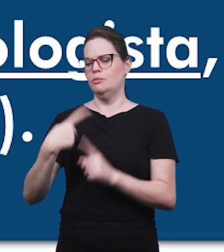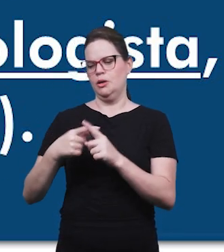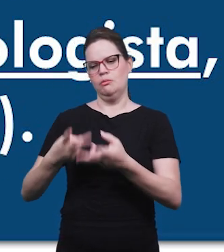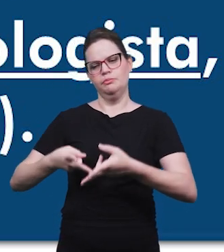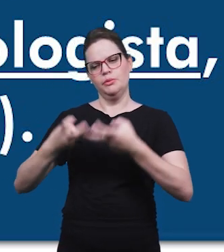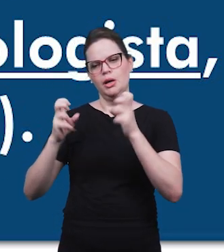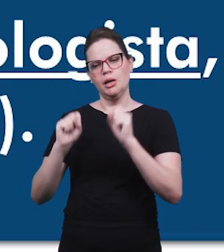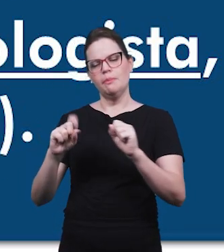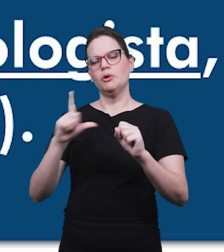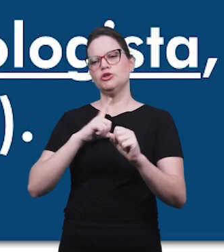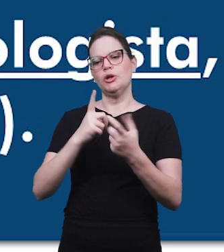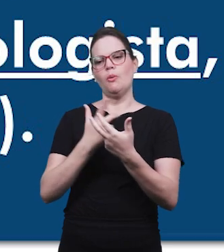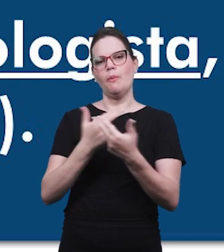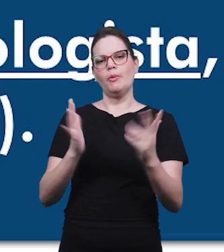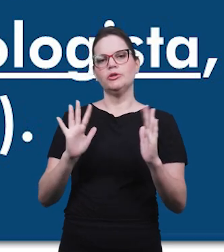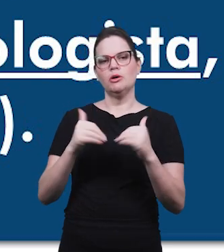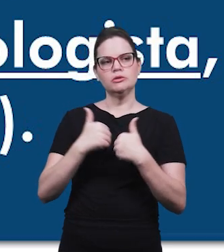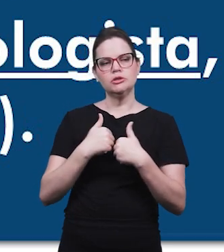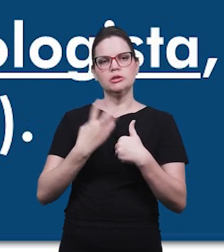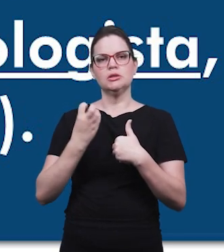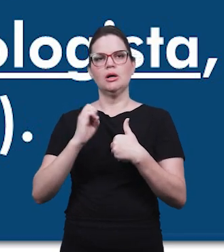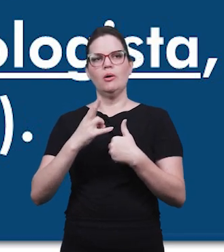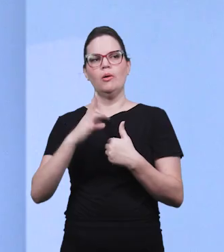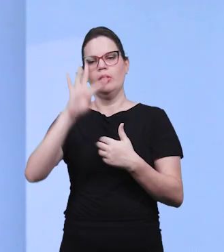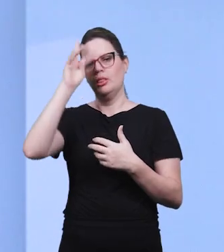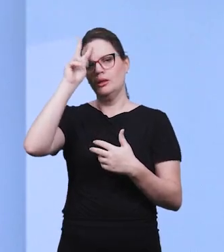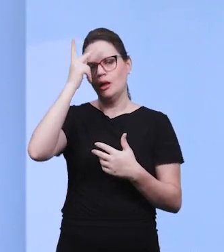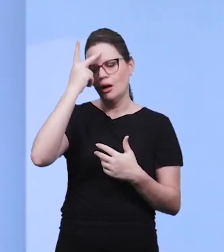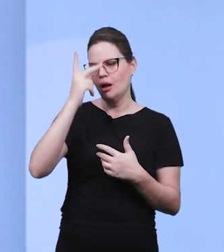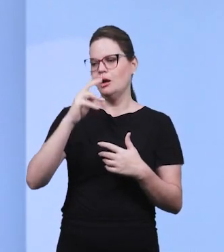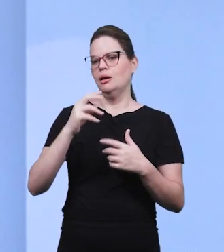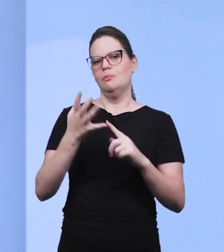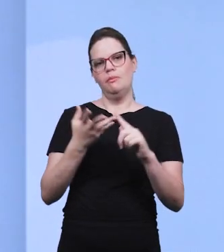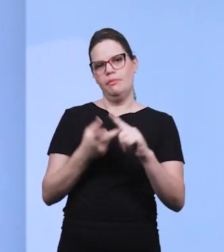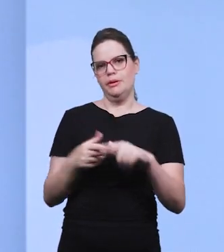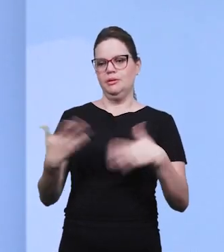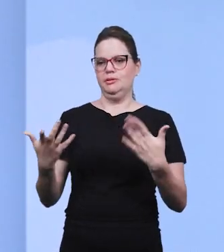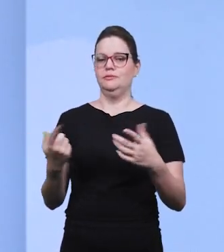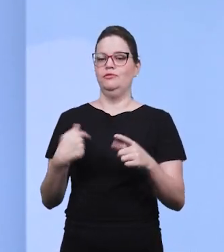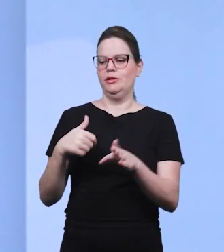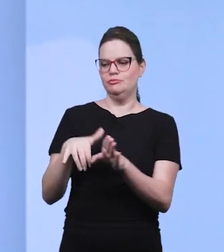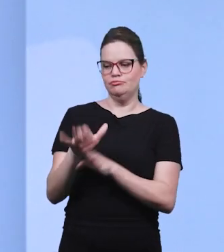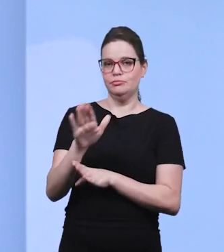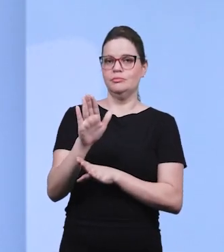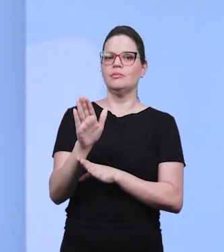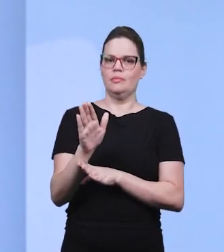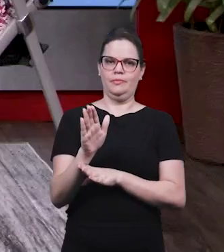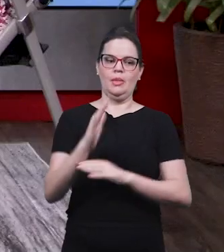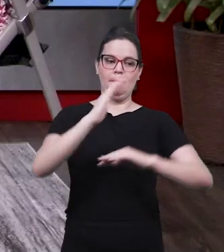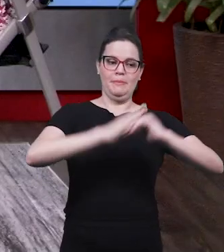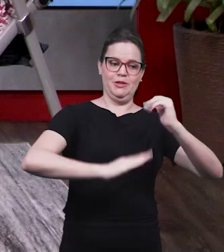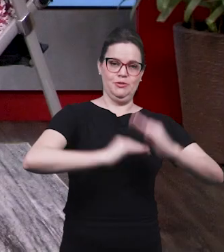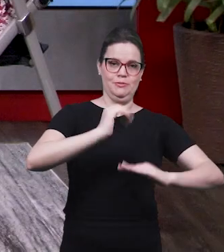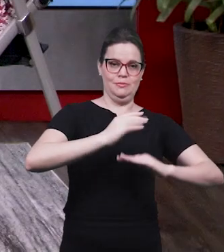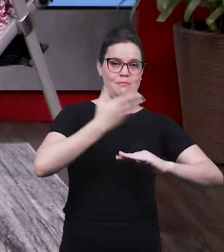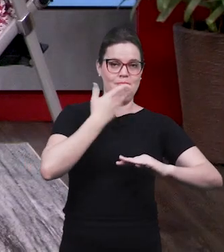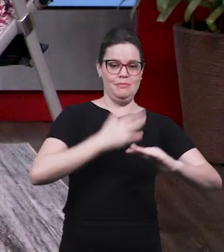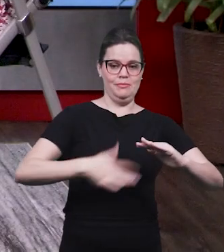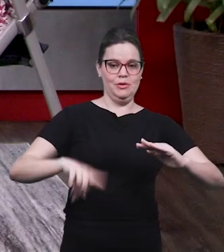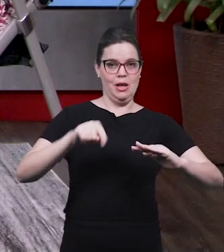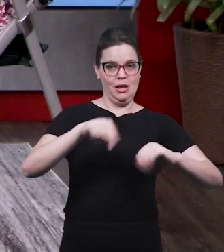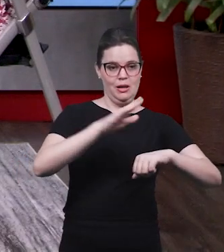ou tal doença. Então, vai direcionar. Então, primeiro é o pediatra e depois o pediatra, ele direciona ou